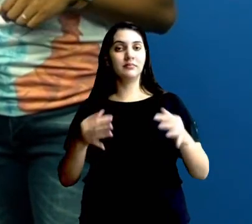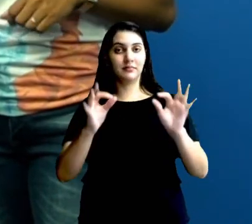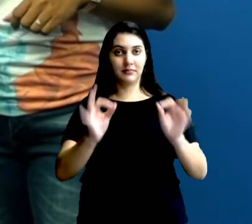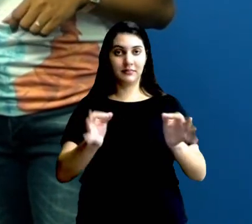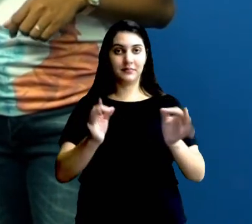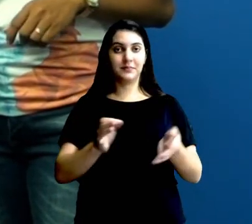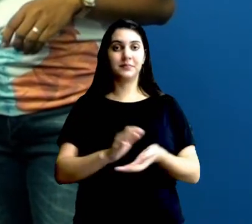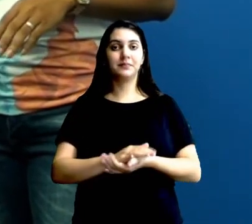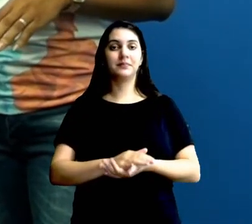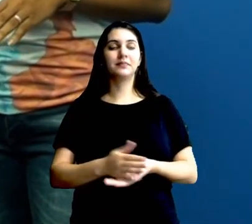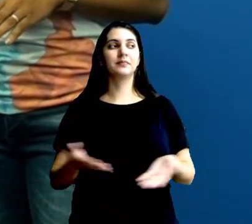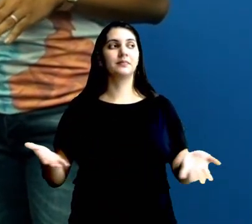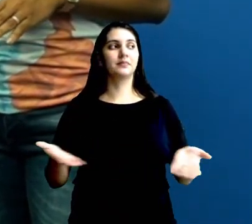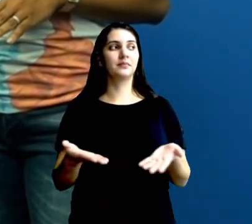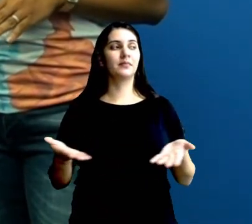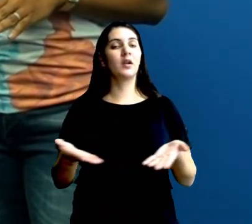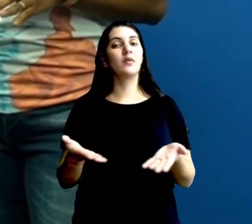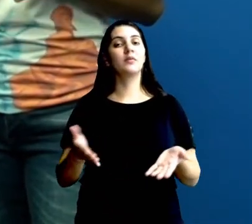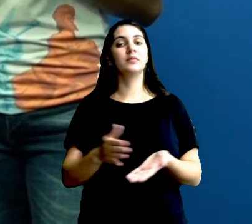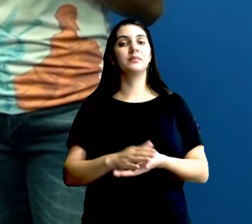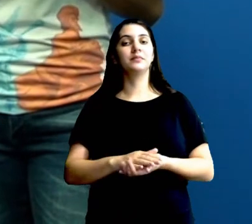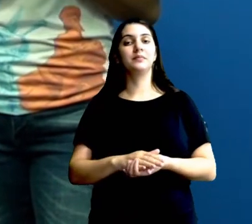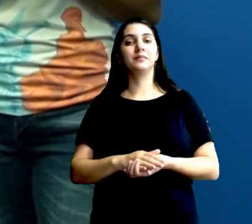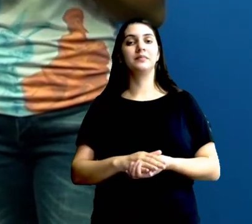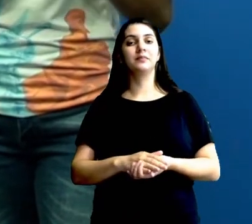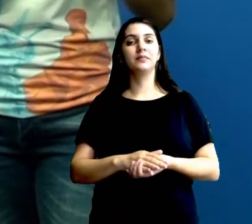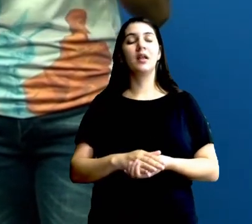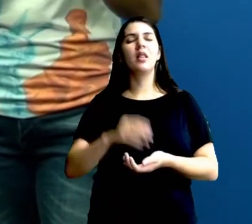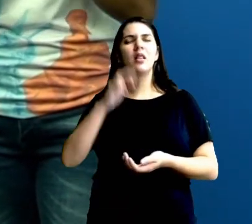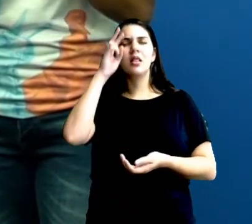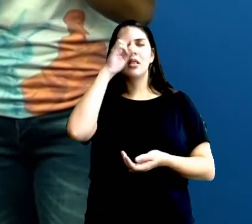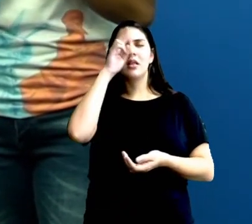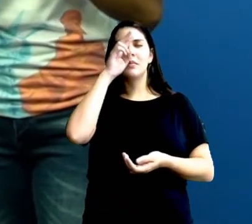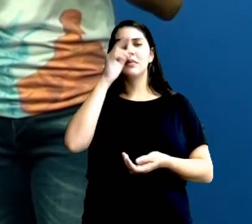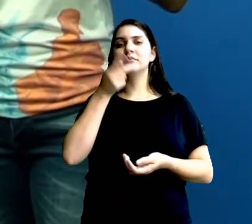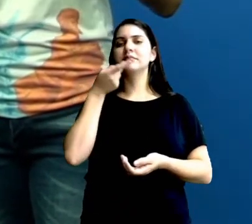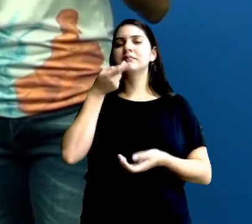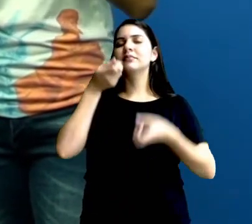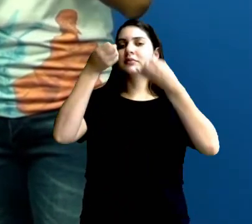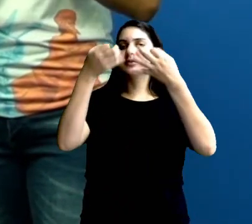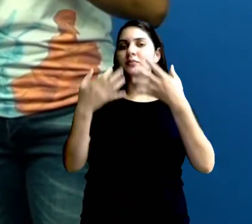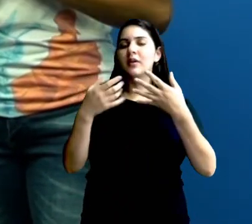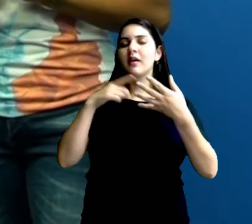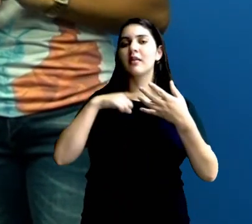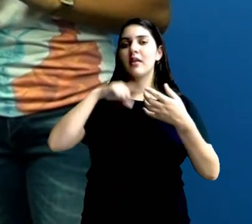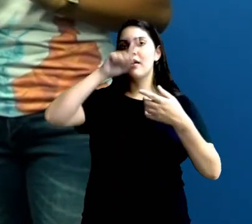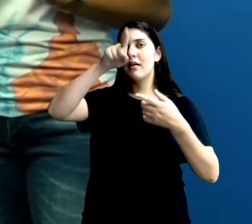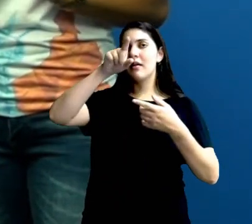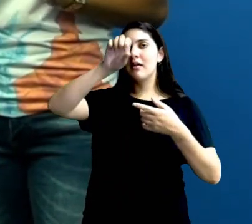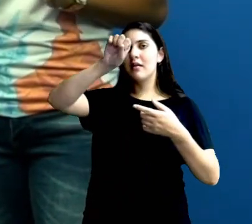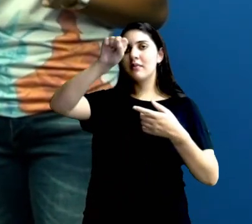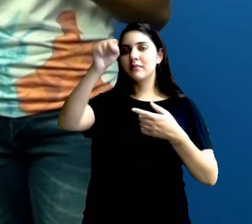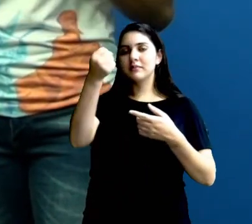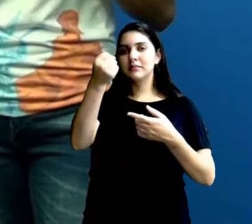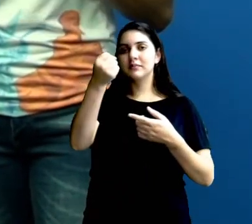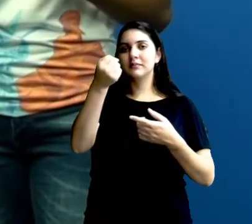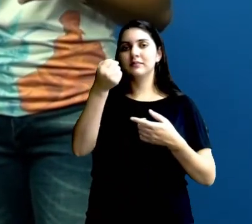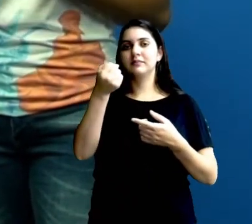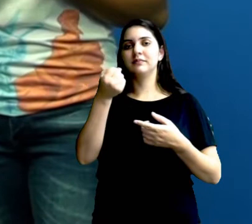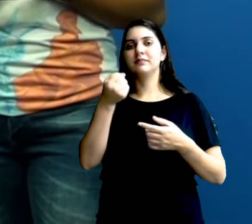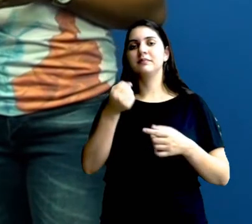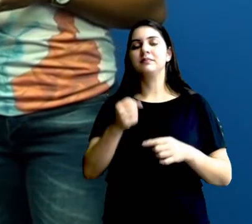simples, certo? Agora, gente, vocês lembram que eu falei daquele apóstrofo S, que é o chamado